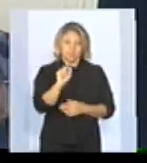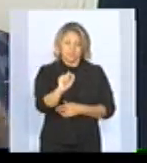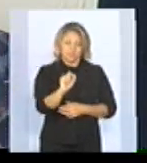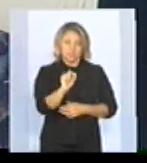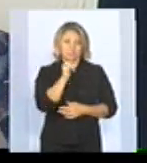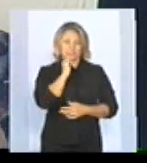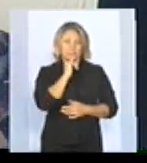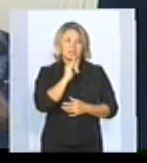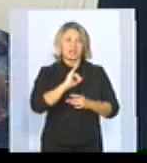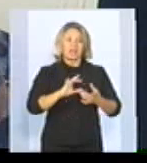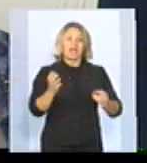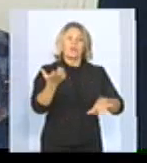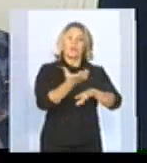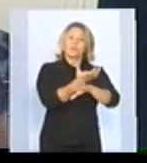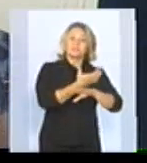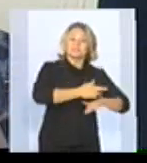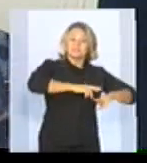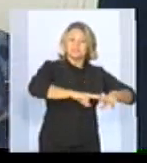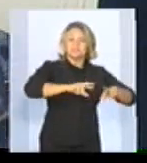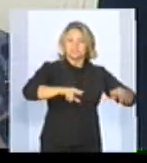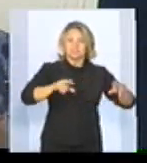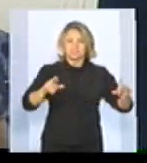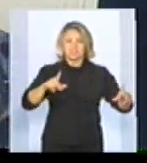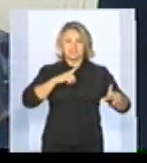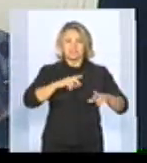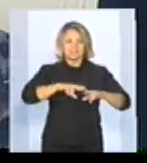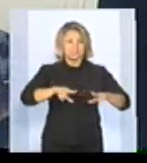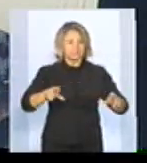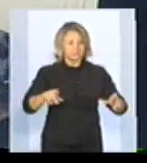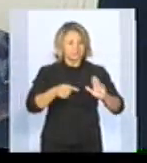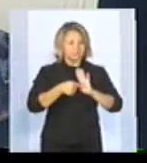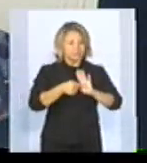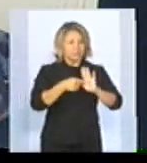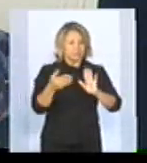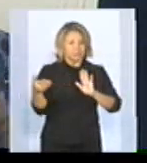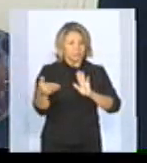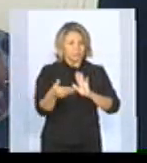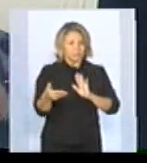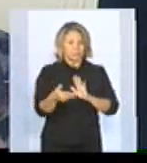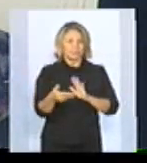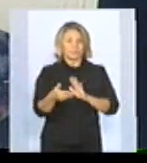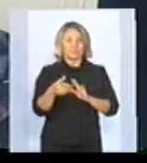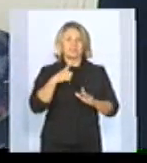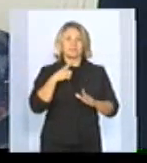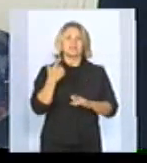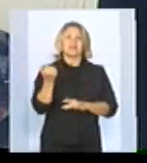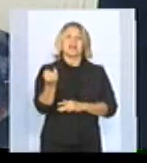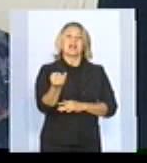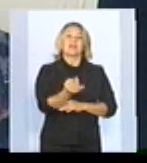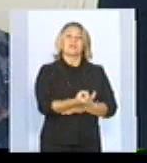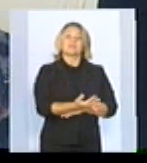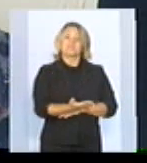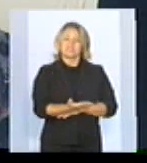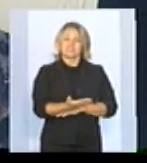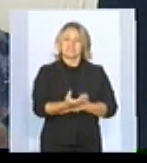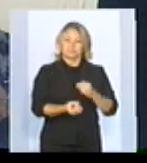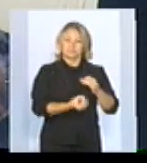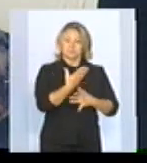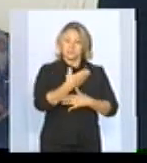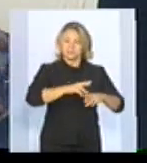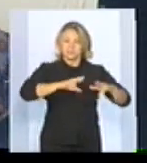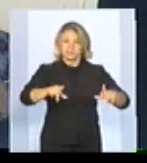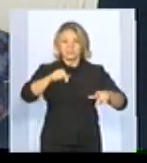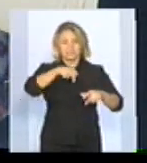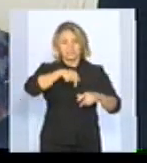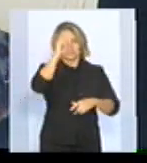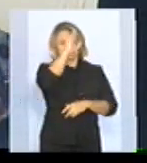o conteúdo diferenciado, a obrigação de conteúdo diferenciado adicional que existe hoje, a existência de produtores diferentes no mercado, a